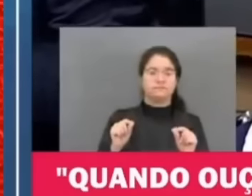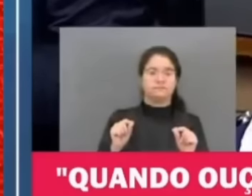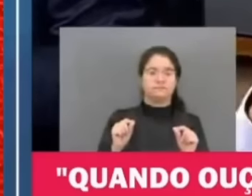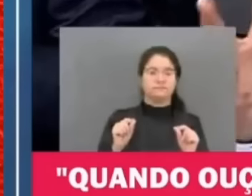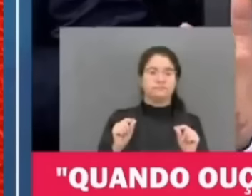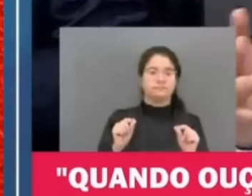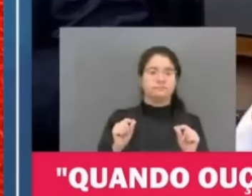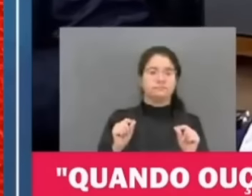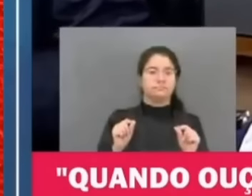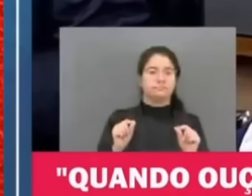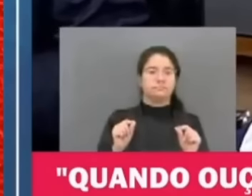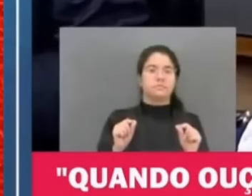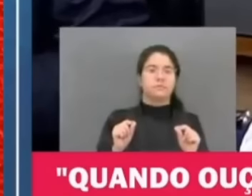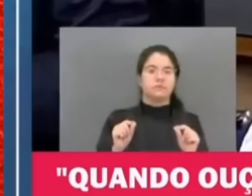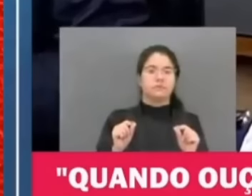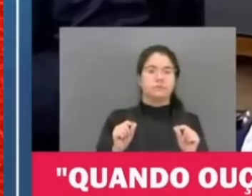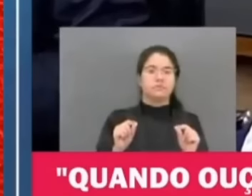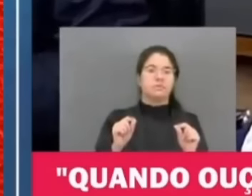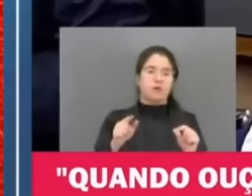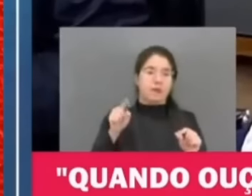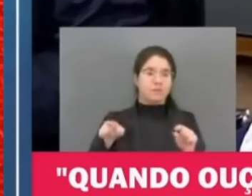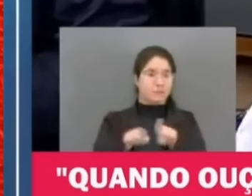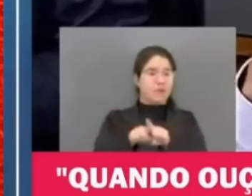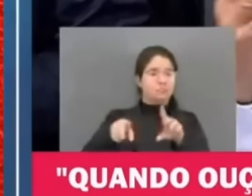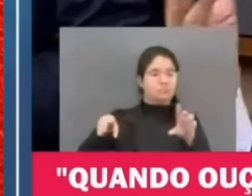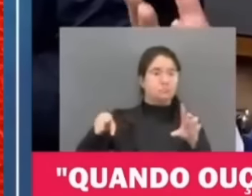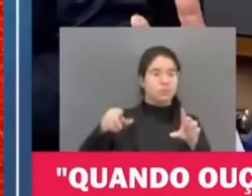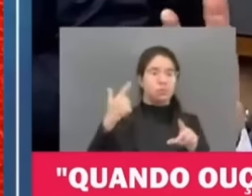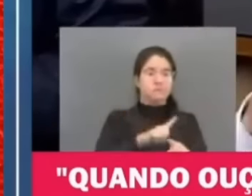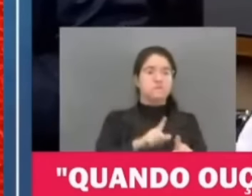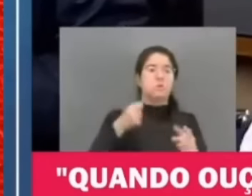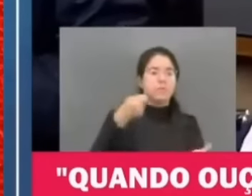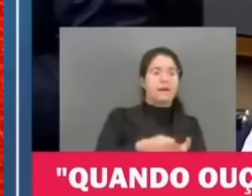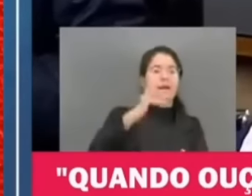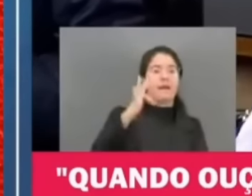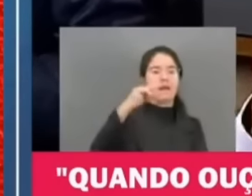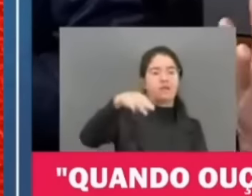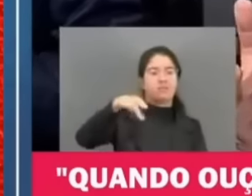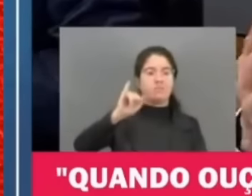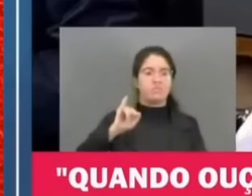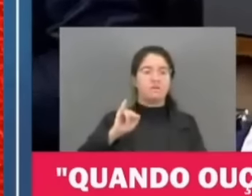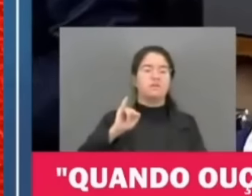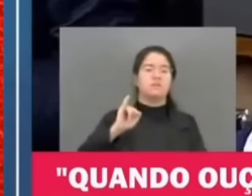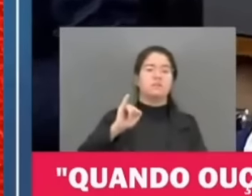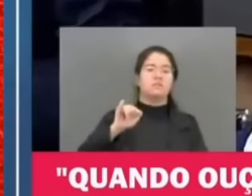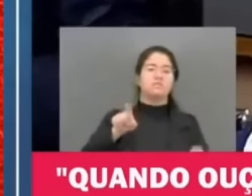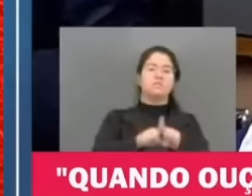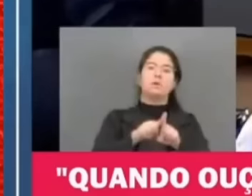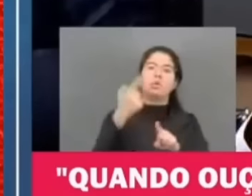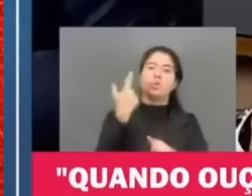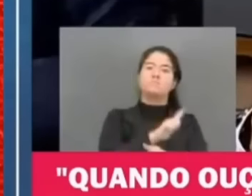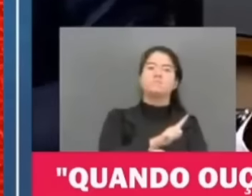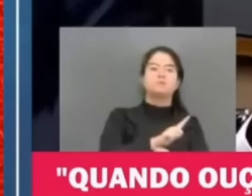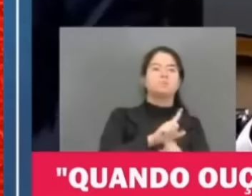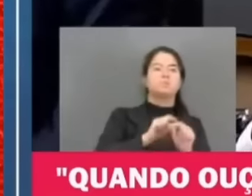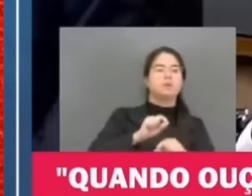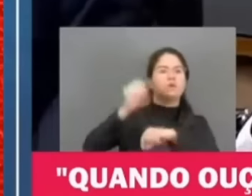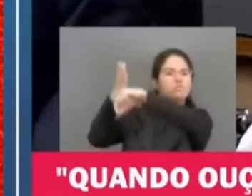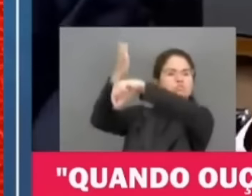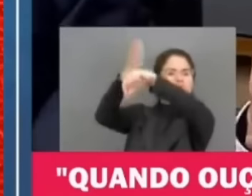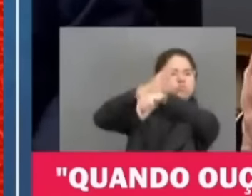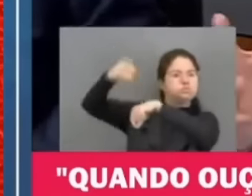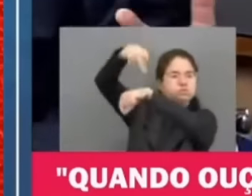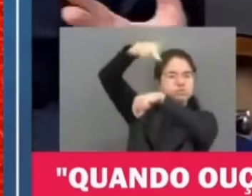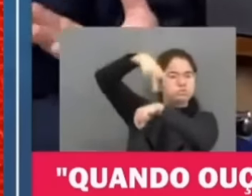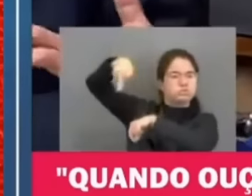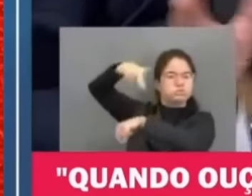e por isso conseguimos pagar o FMI por isso passamos a sentar em todas as mesas internacionais pelo respeito àquilo